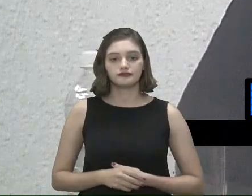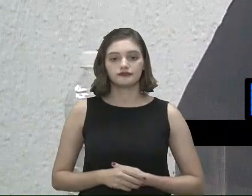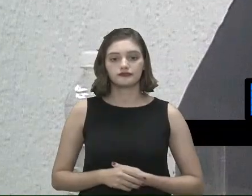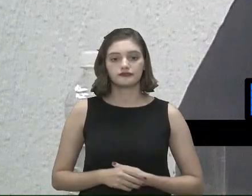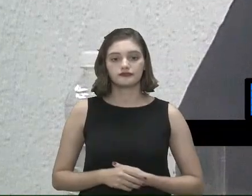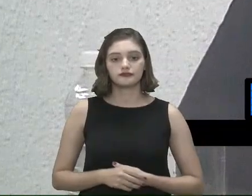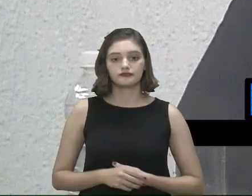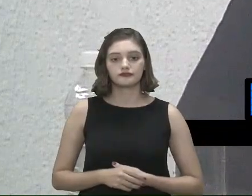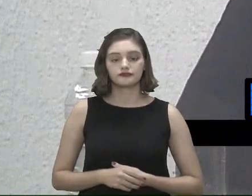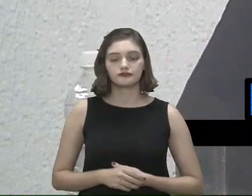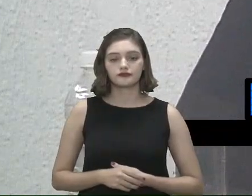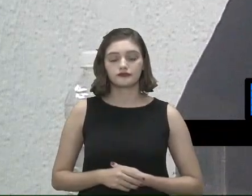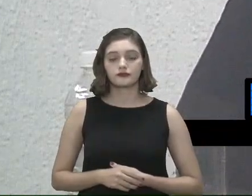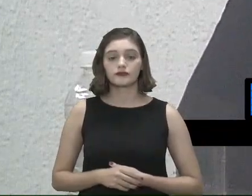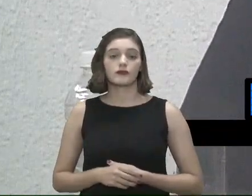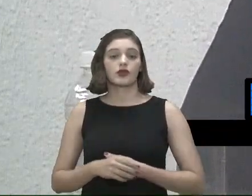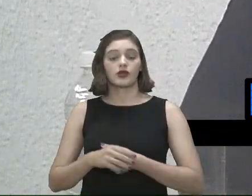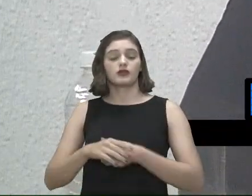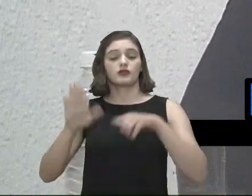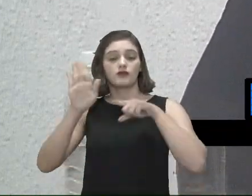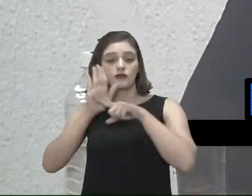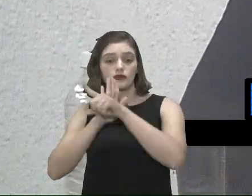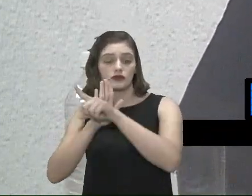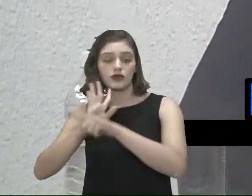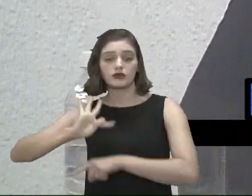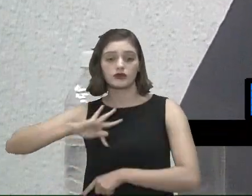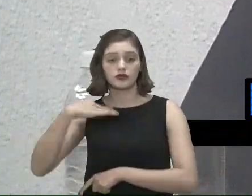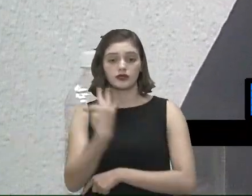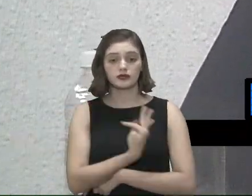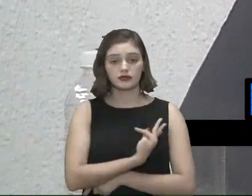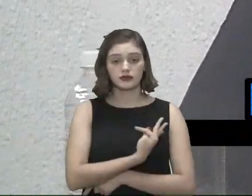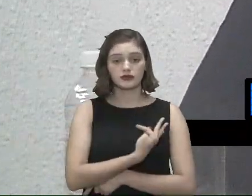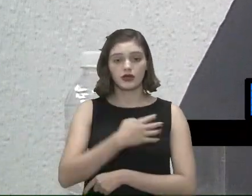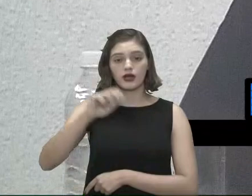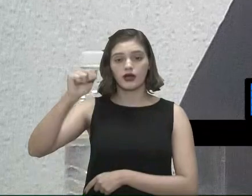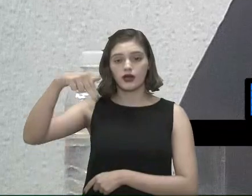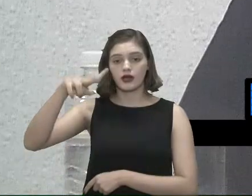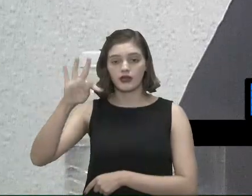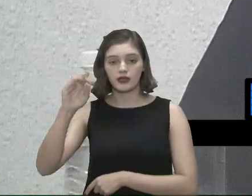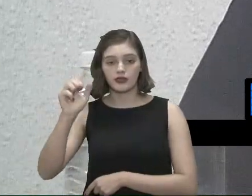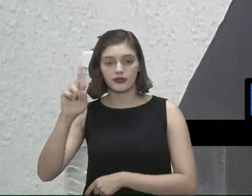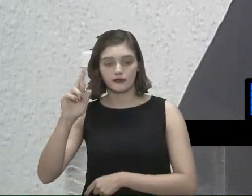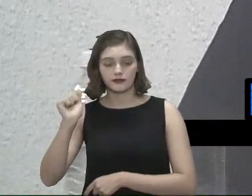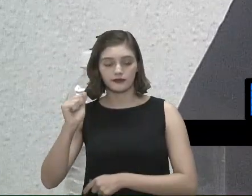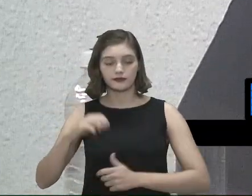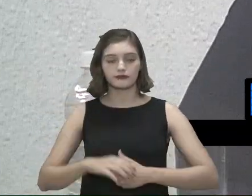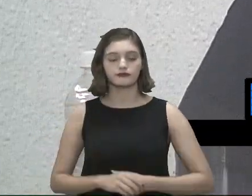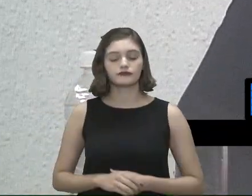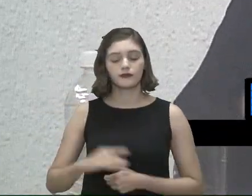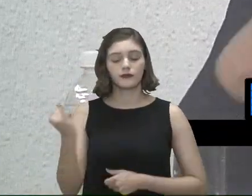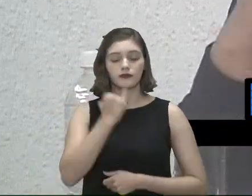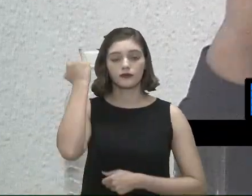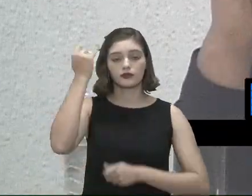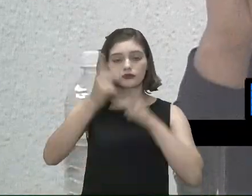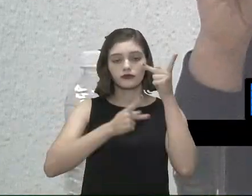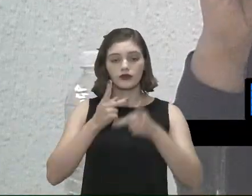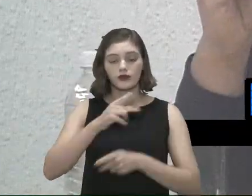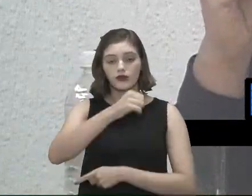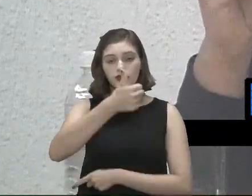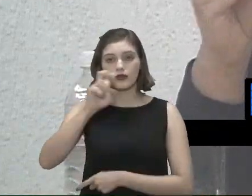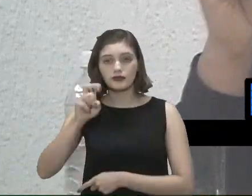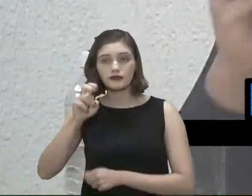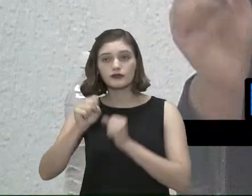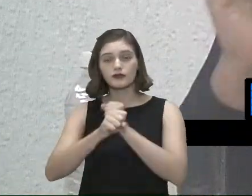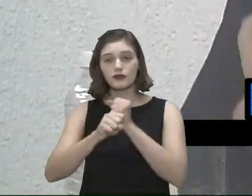Isso são dados da Associação Nacional de Transsexuais e Travestis, a ANTRA. E é importante dizer que, pelo 15º